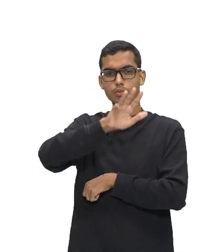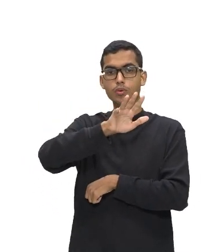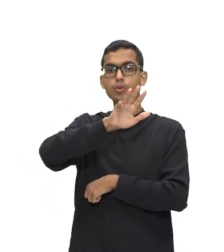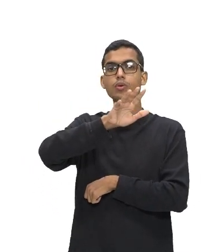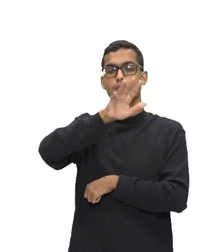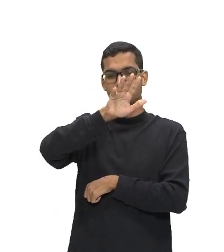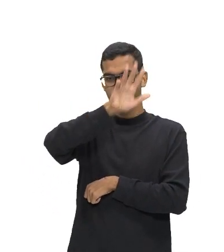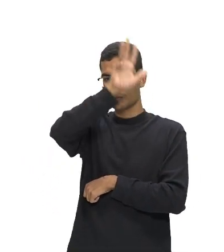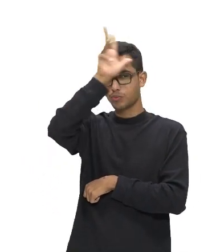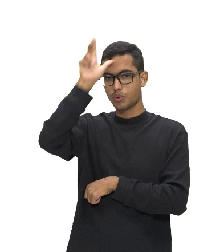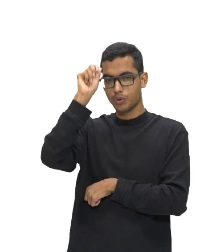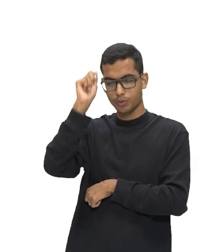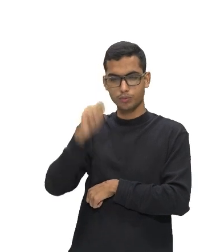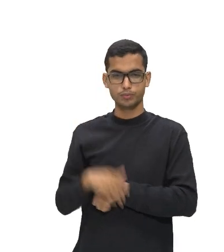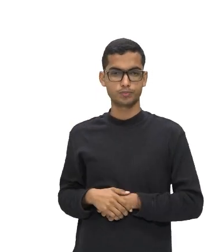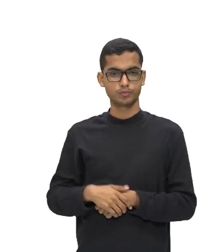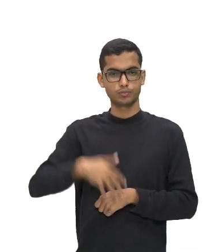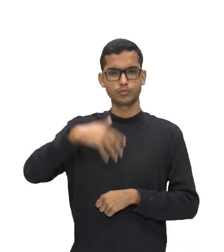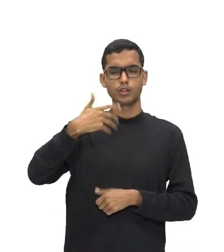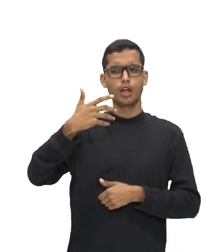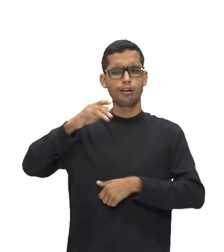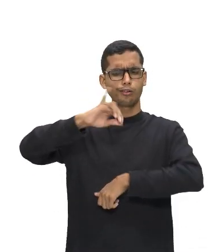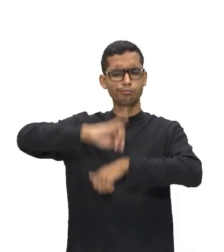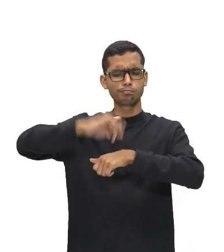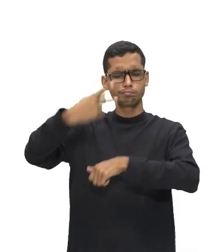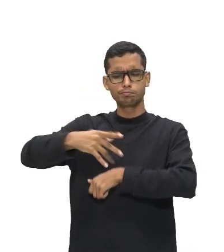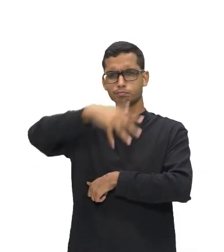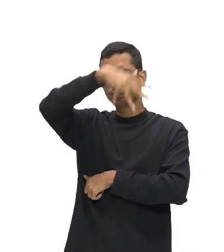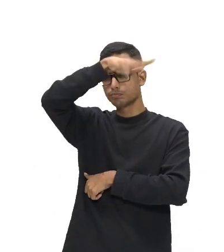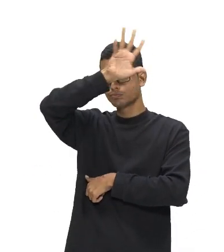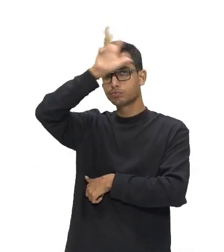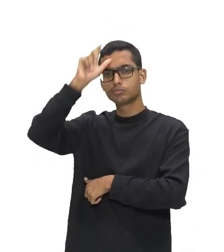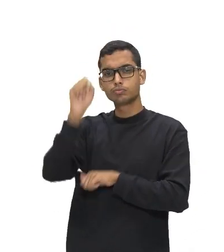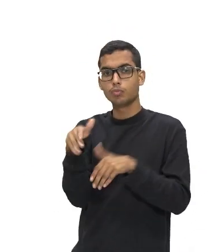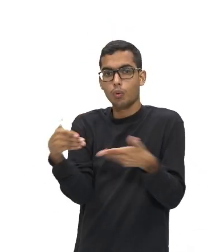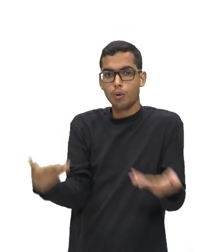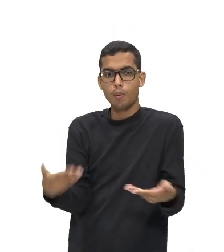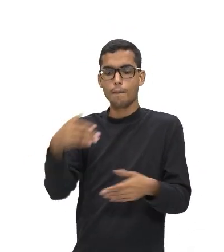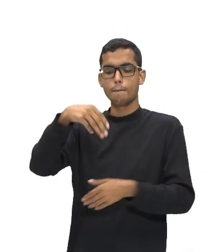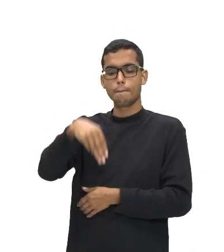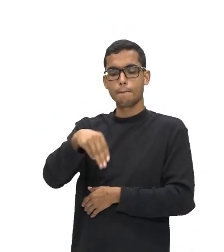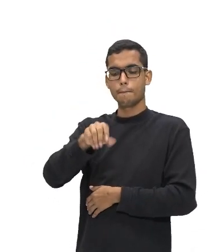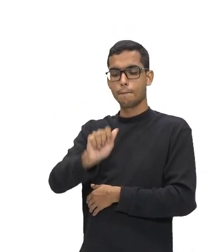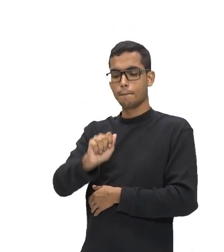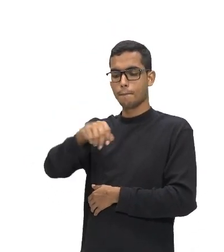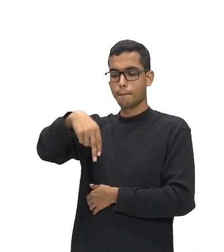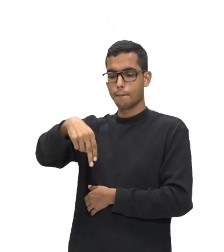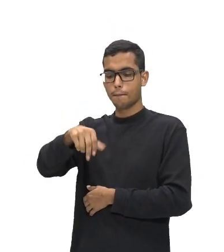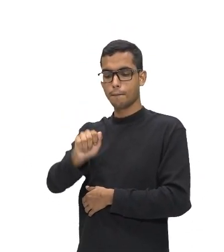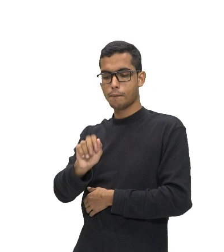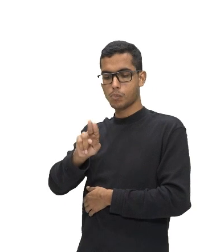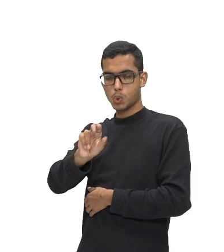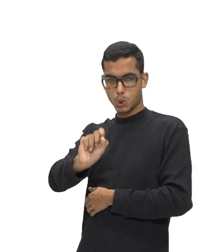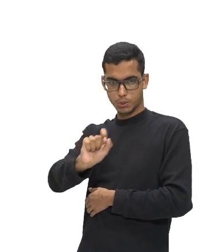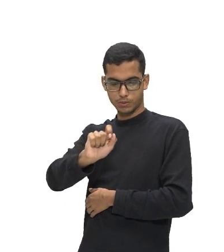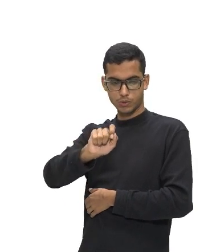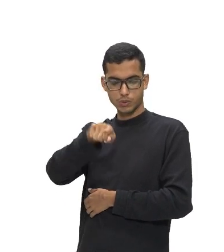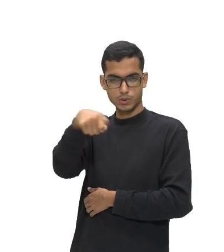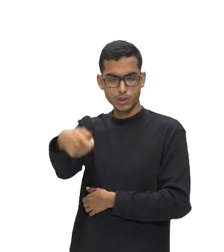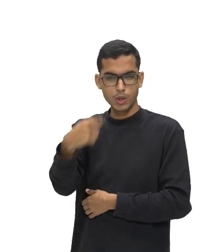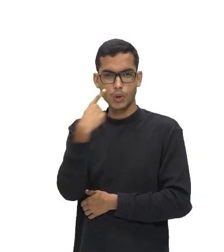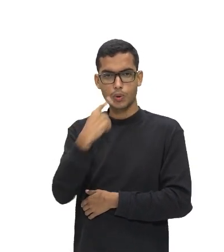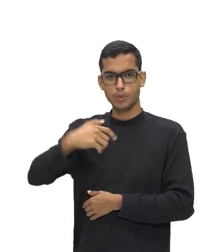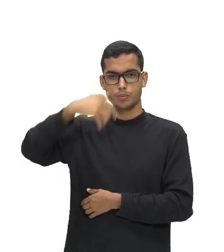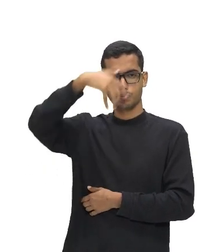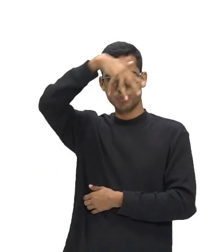capital do estado é Manaus. Como é que eu sei disso? Porque na legenda me informa esse dado. Da mesma forma,